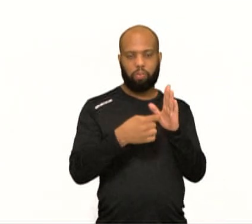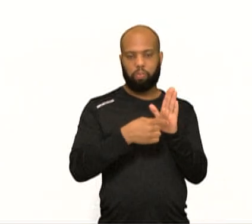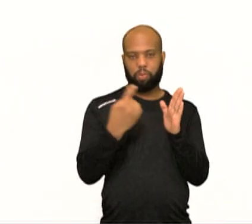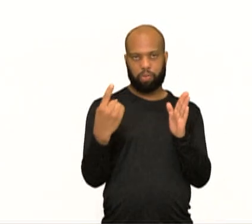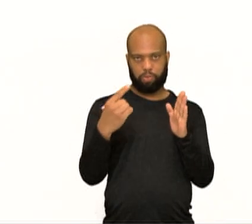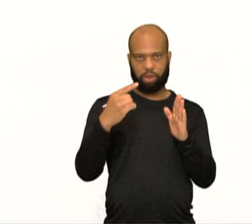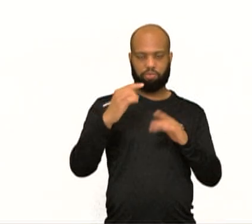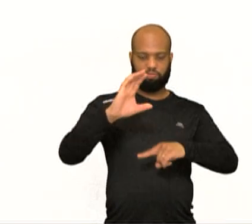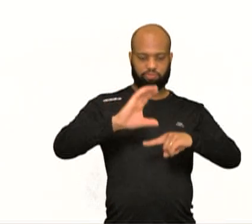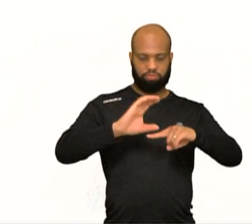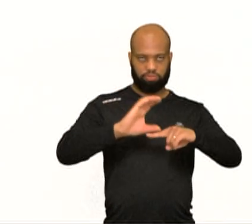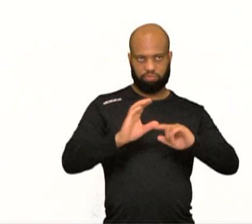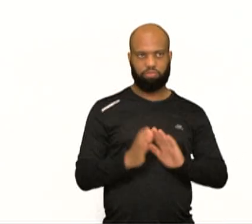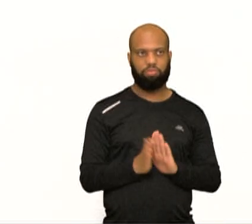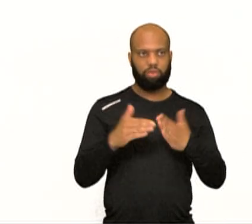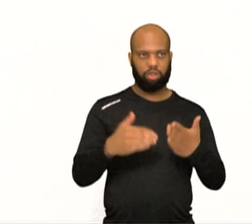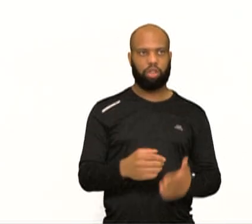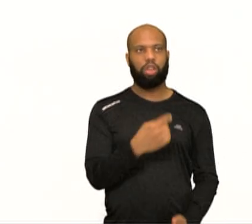1-feniletanona.